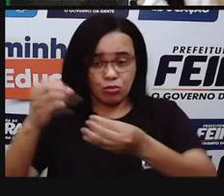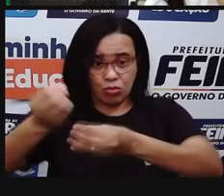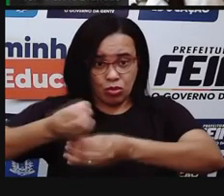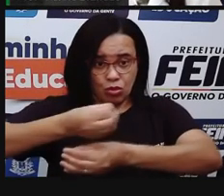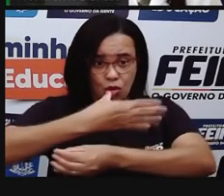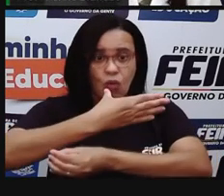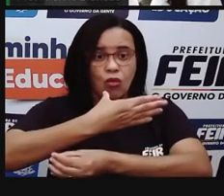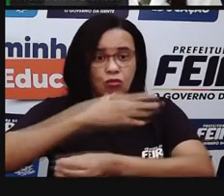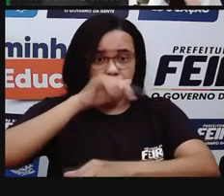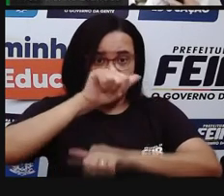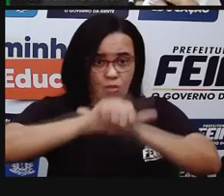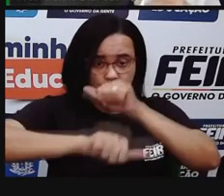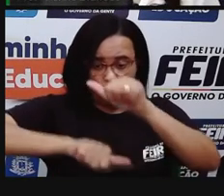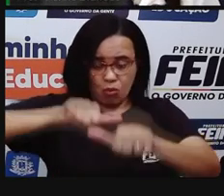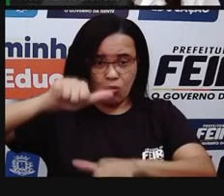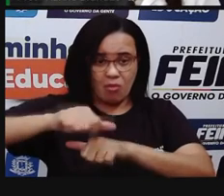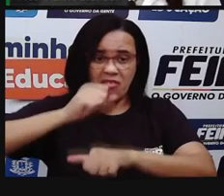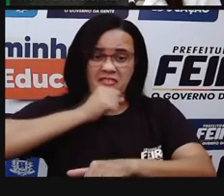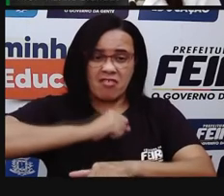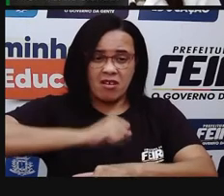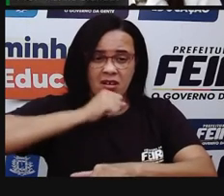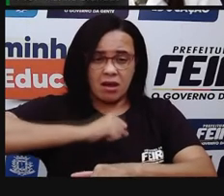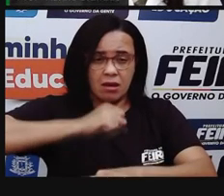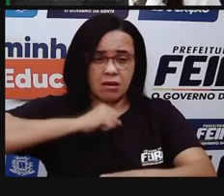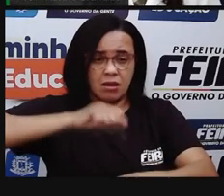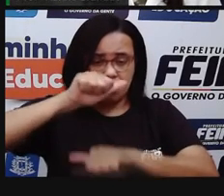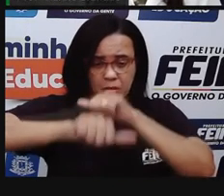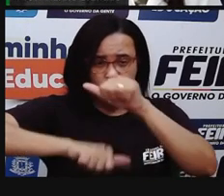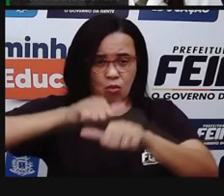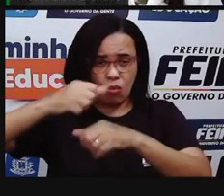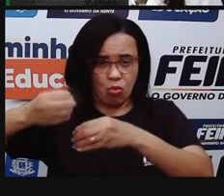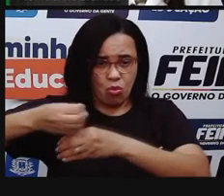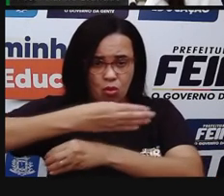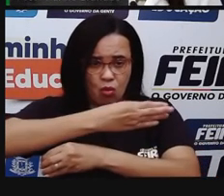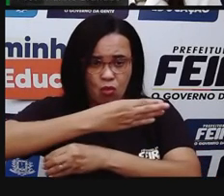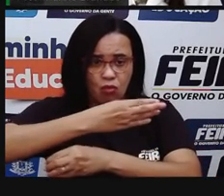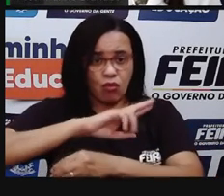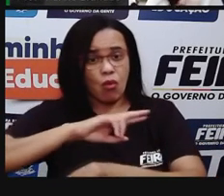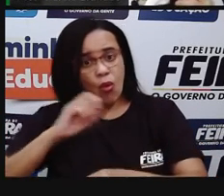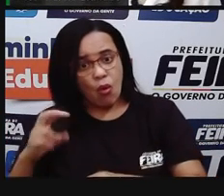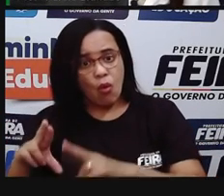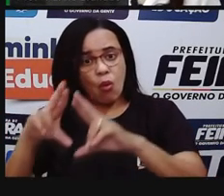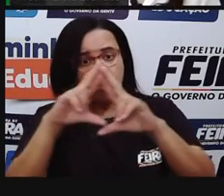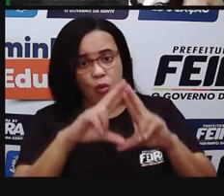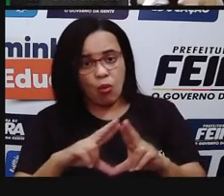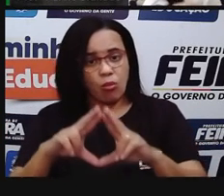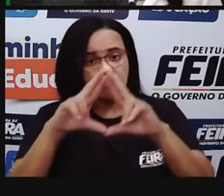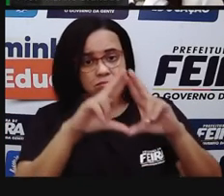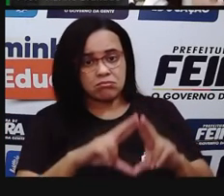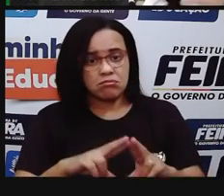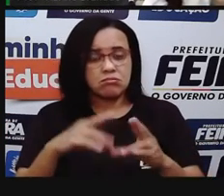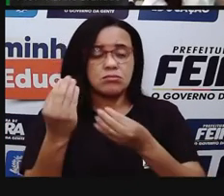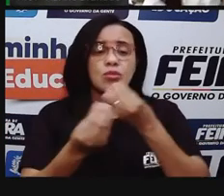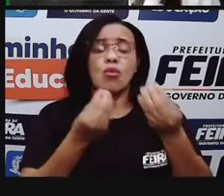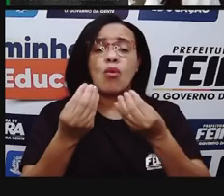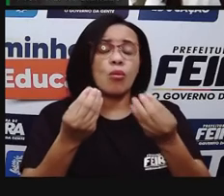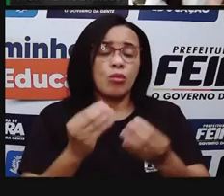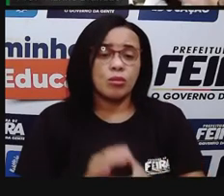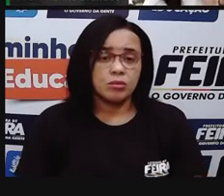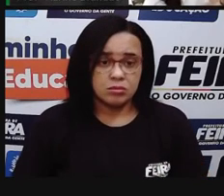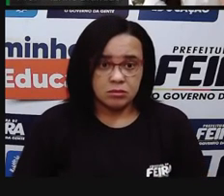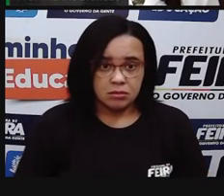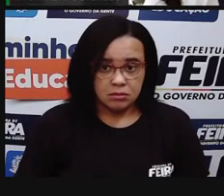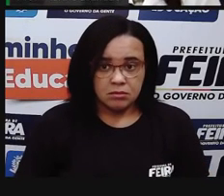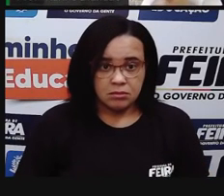eu penso dessa maneira, eu começo a entender que a natureza, ela não está lá. Ela está aqui. Eu faço parte, a minha sociedade, a minha